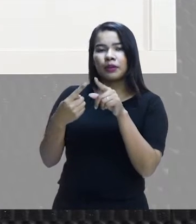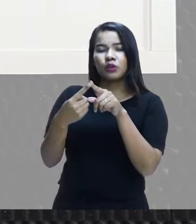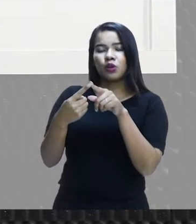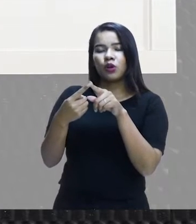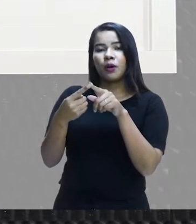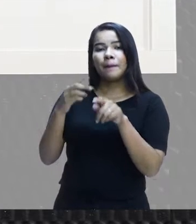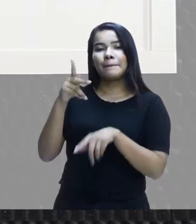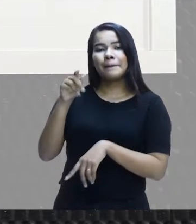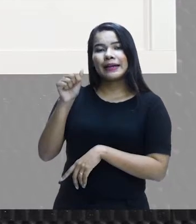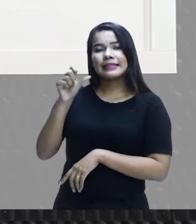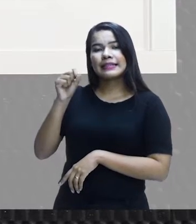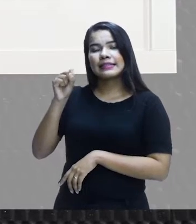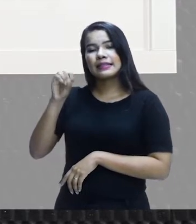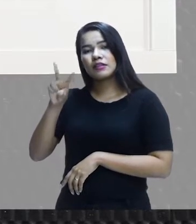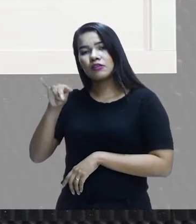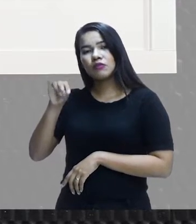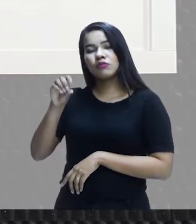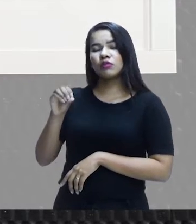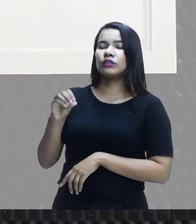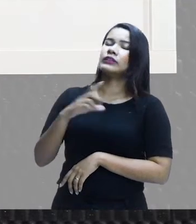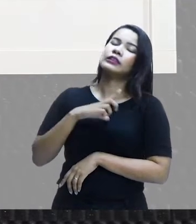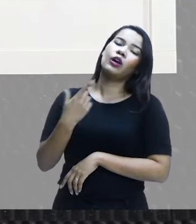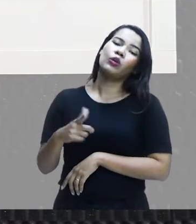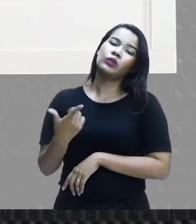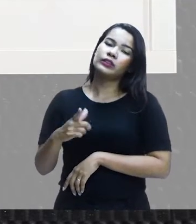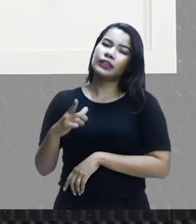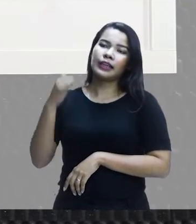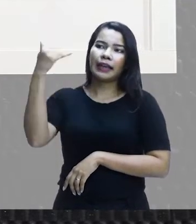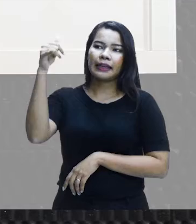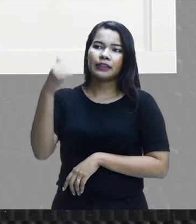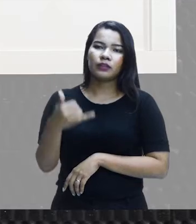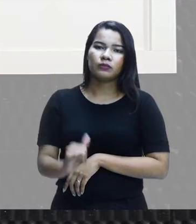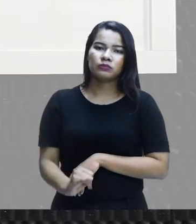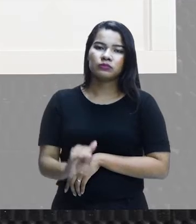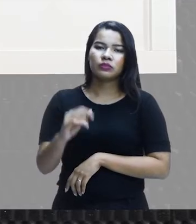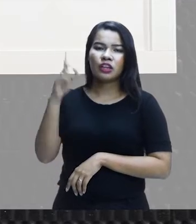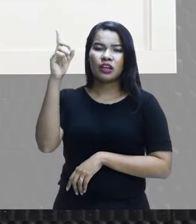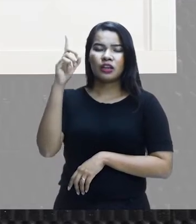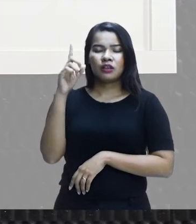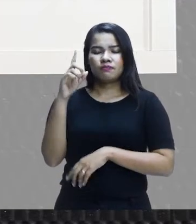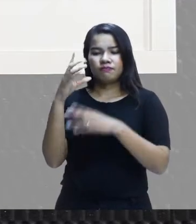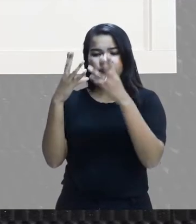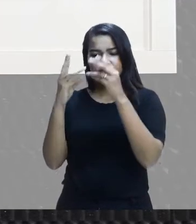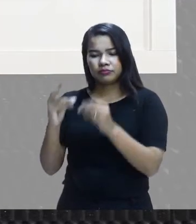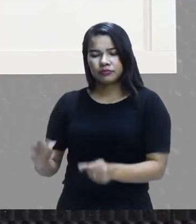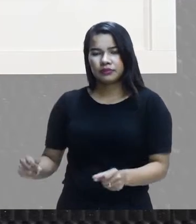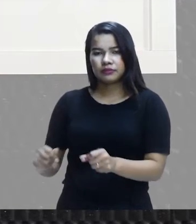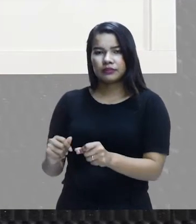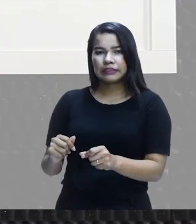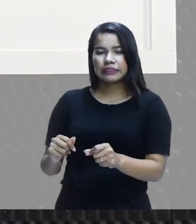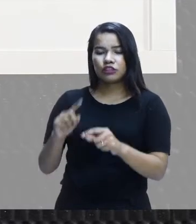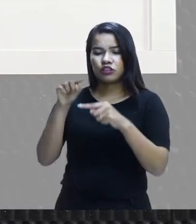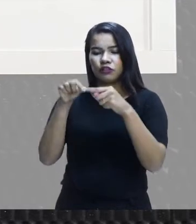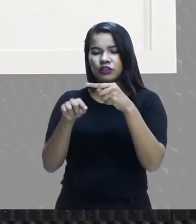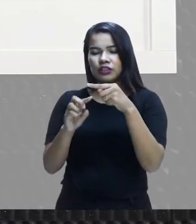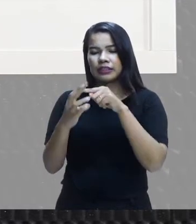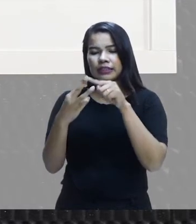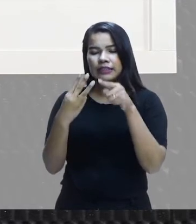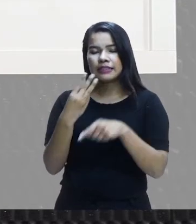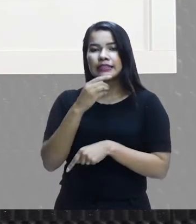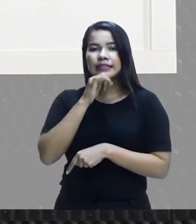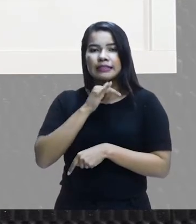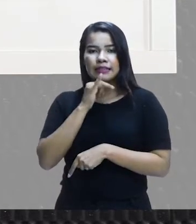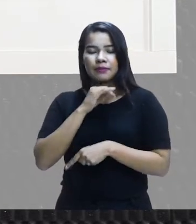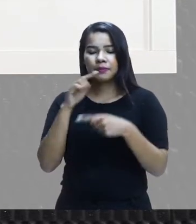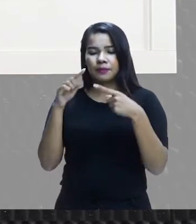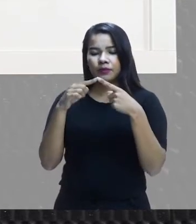não há gasto de energia, tá, ok? Que se divide em 3 exemplos Quais são os tipos de transporte passivo? Você